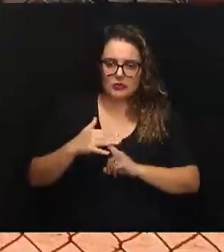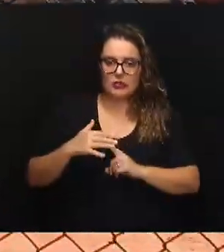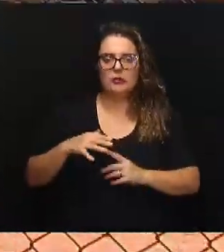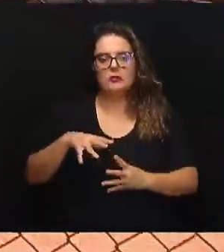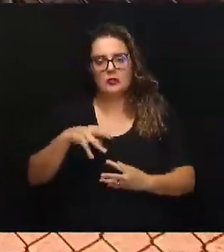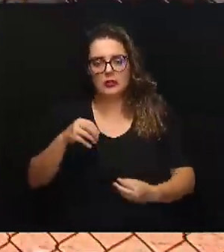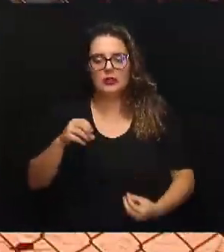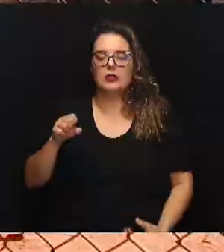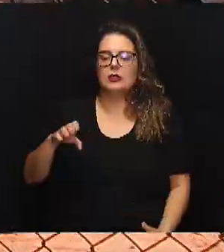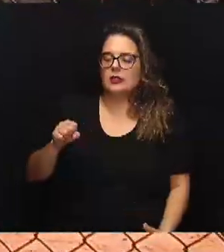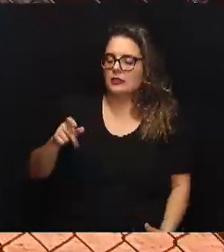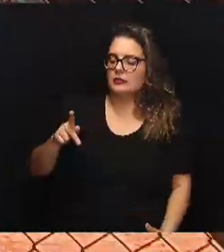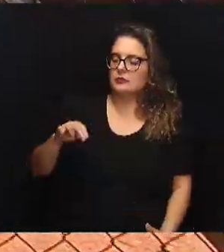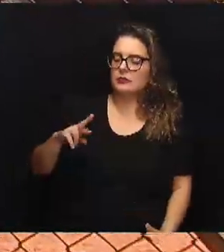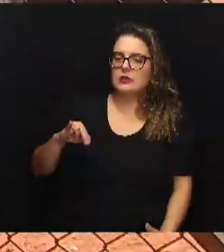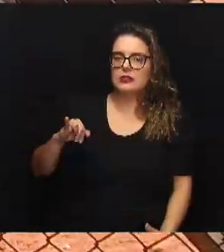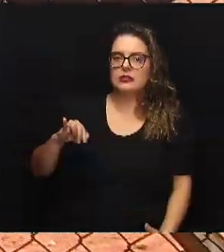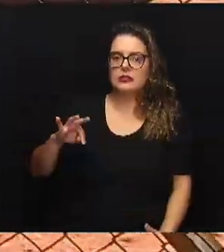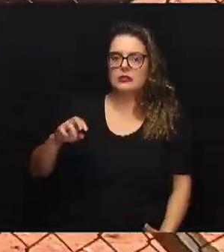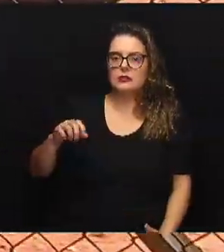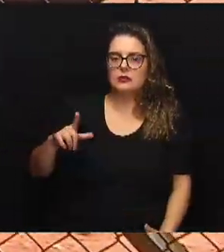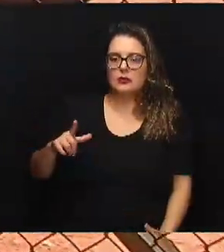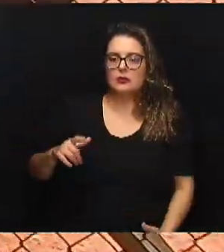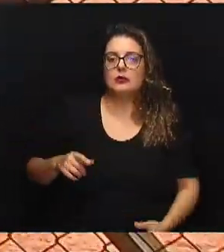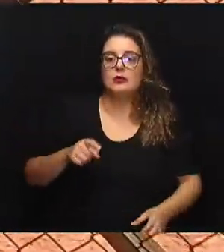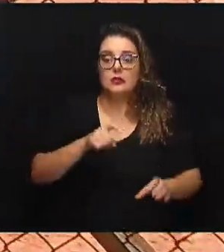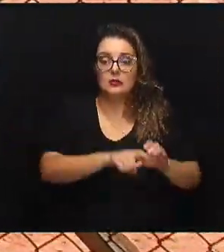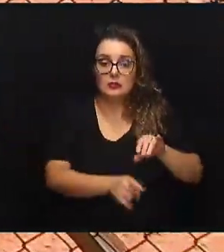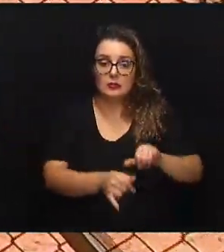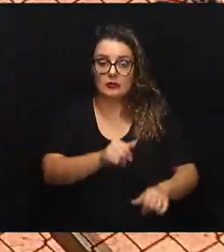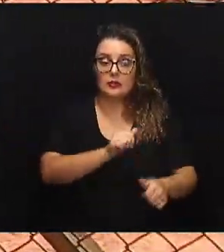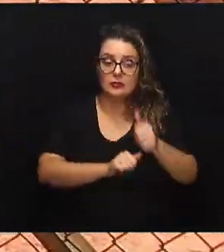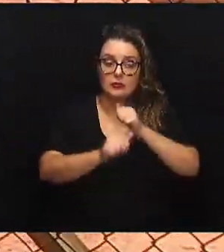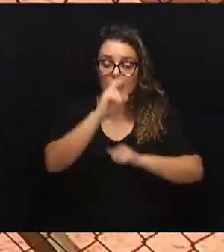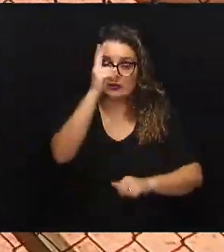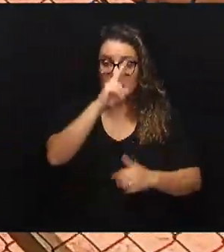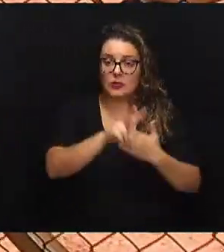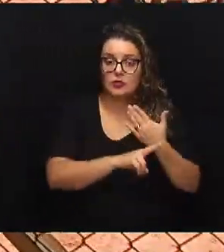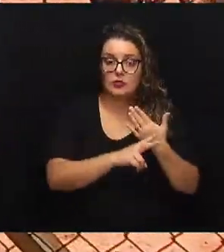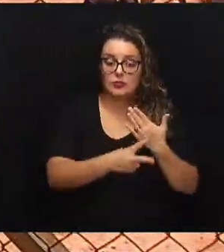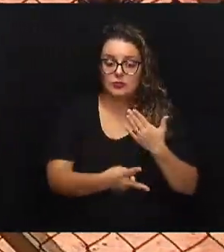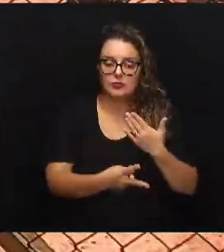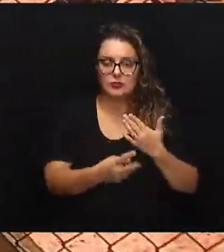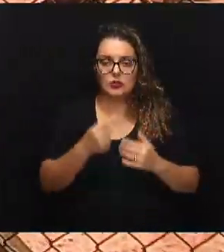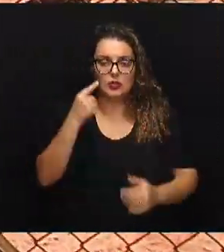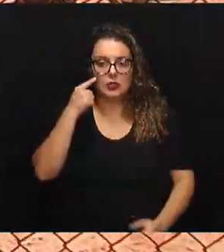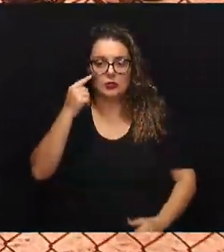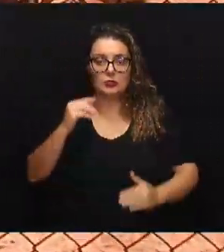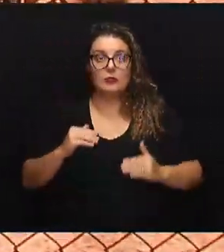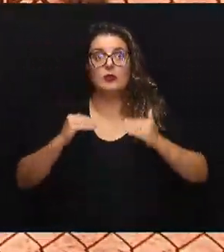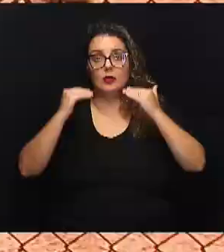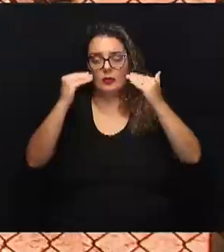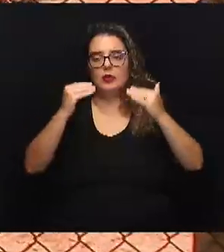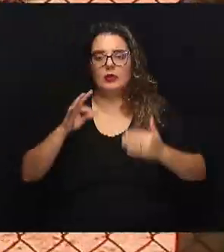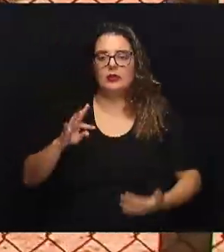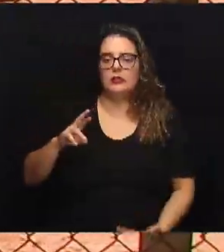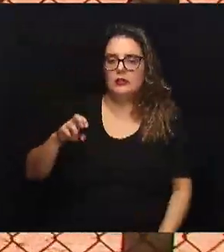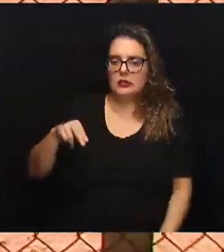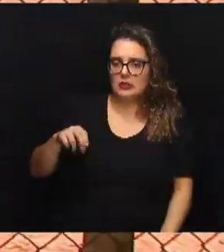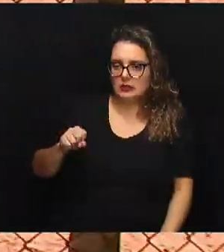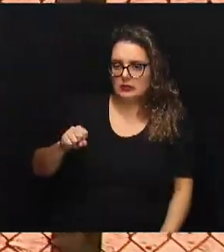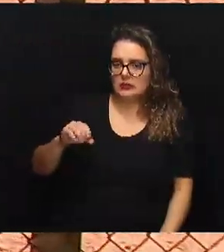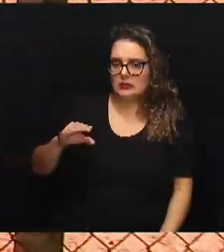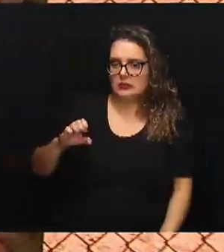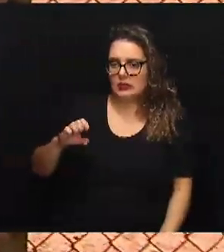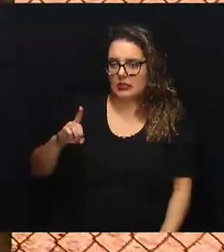a dependência alcoólica ou química, ela afetou a dimensão transcendental da pessoa, o